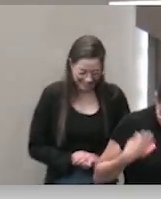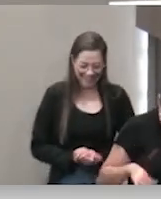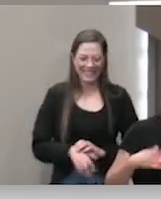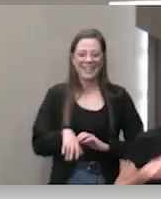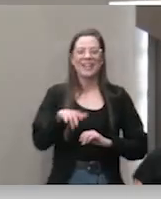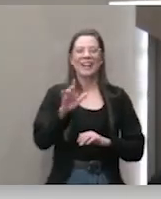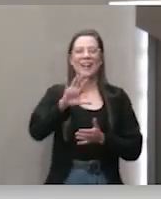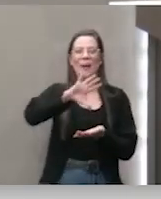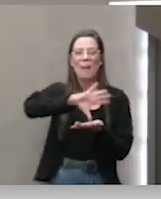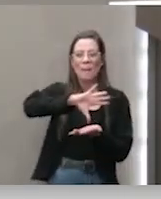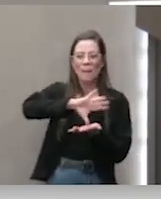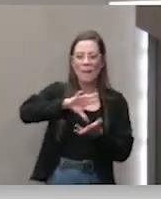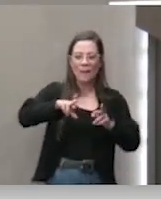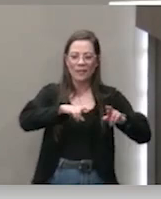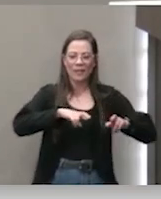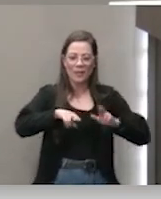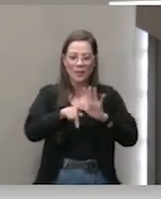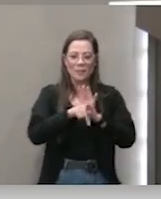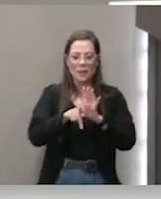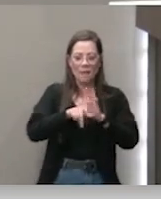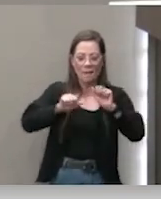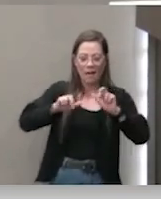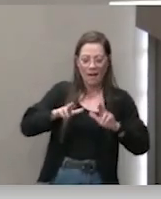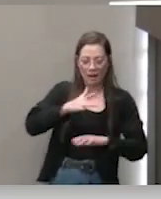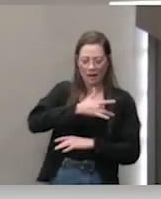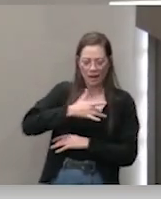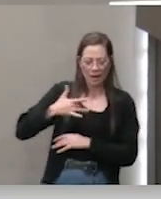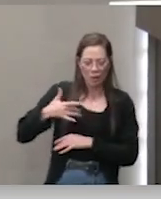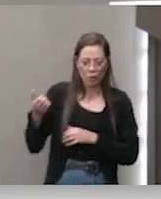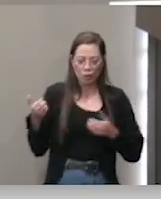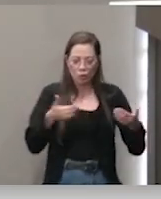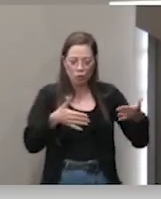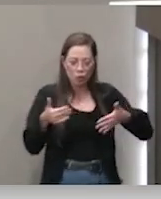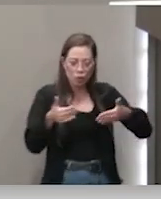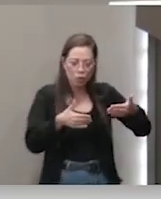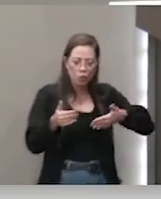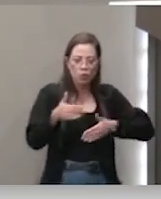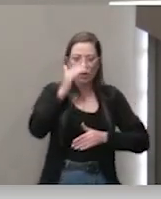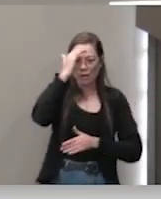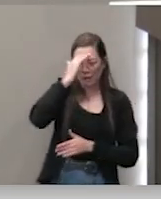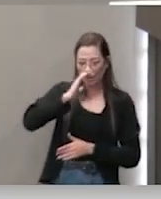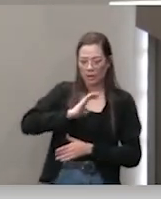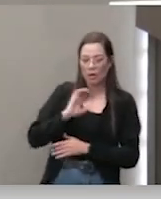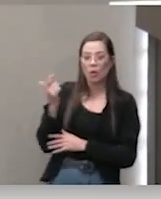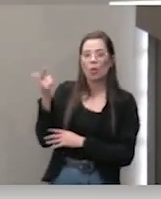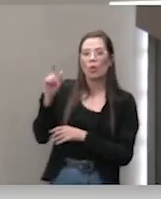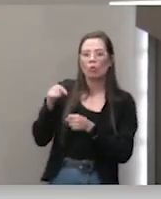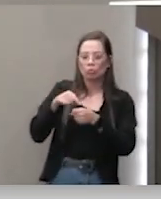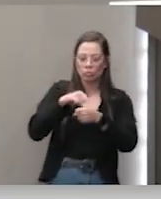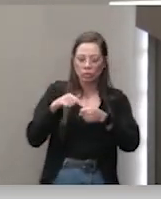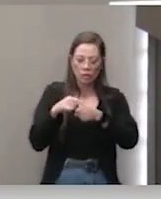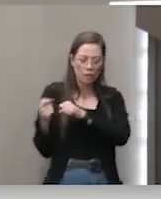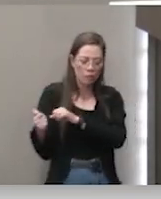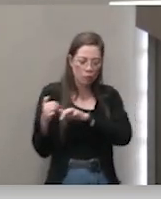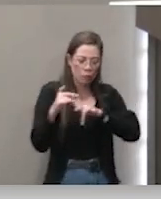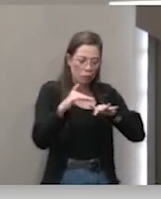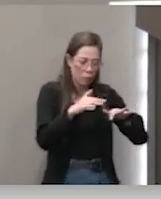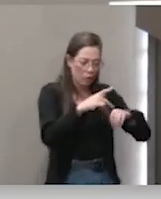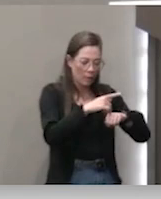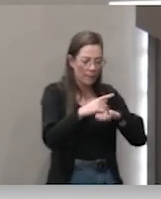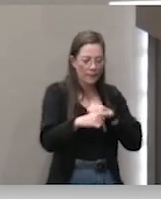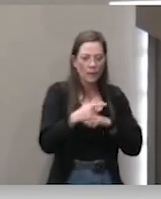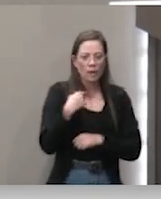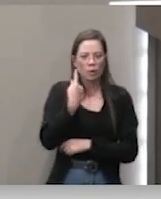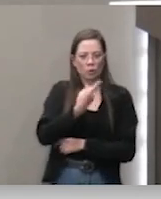polo regional em saúde, vindo cidadãos de outros municípios aqui para Passo Fundo,